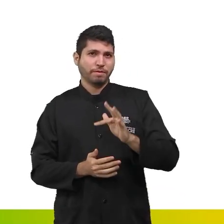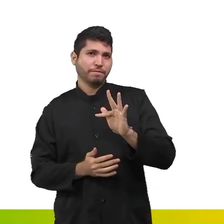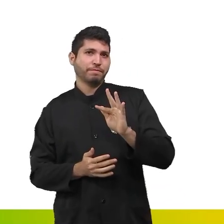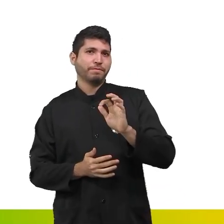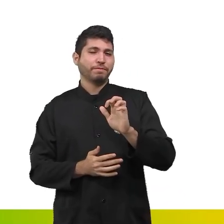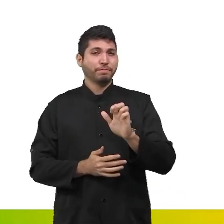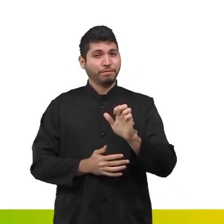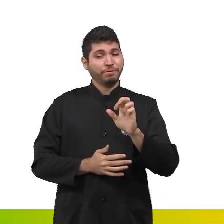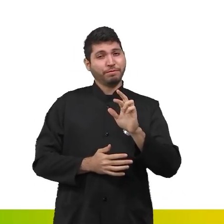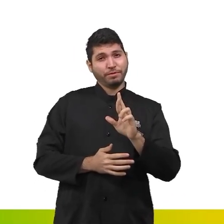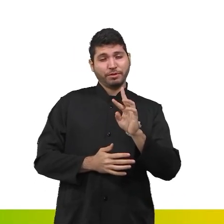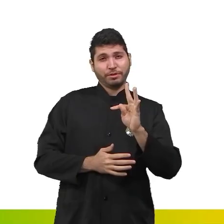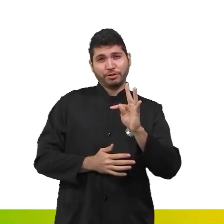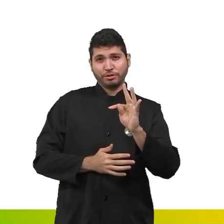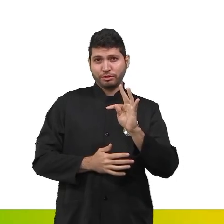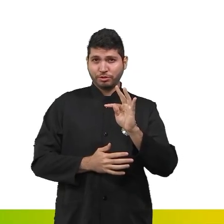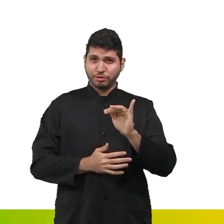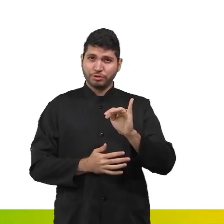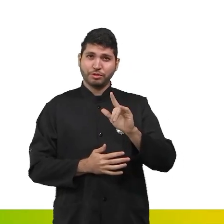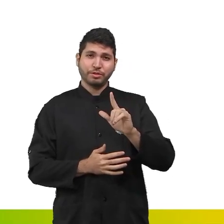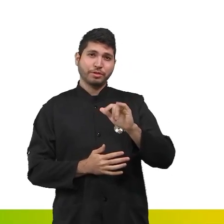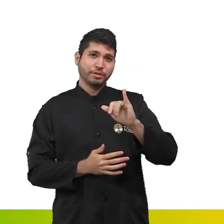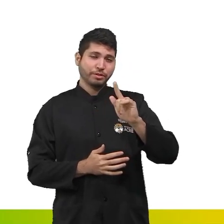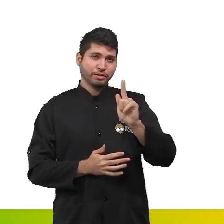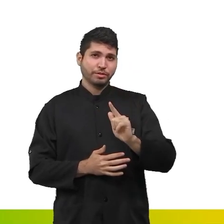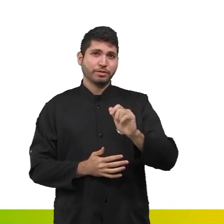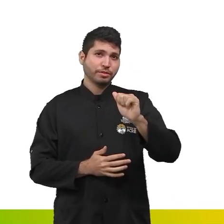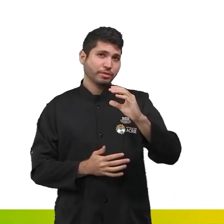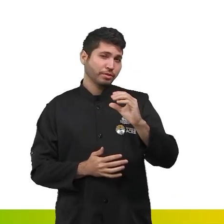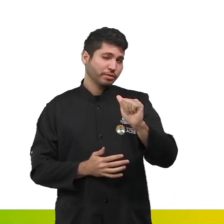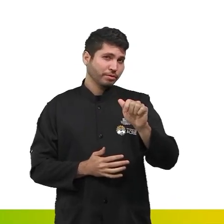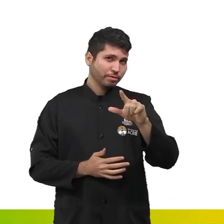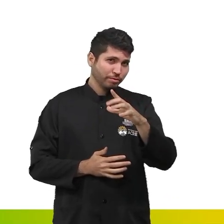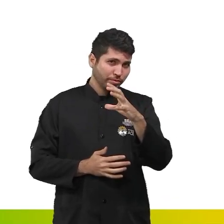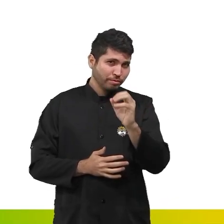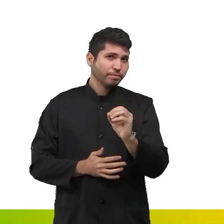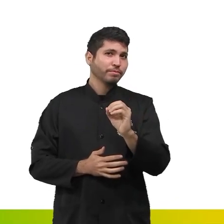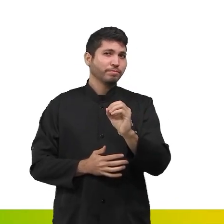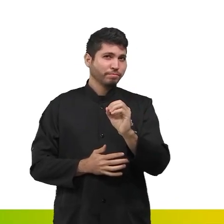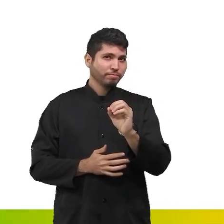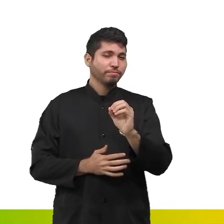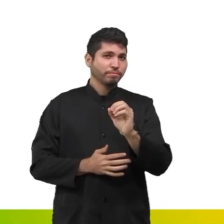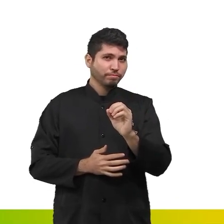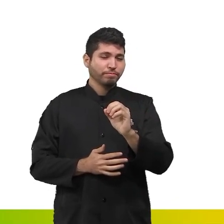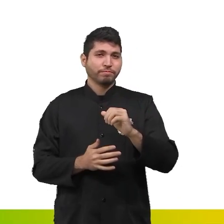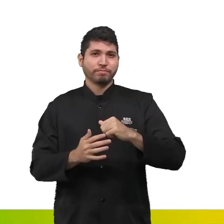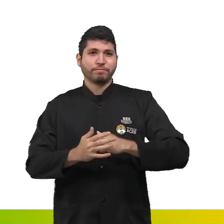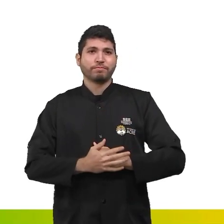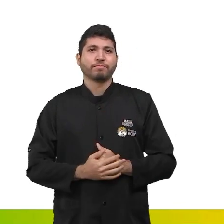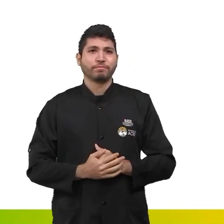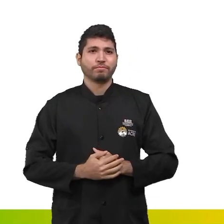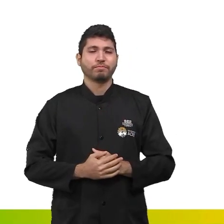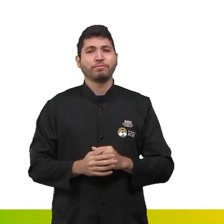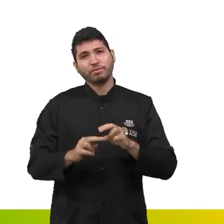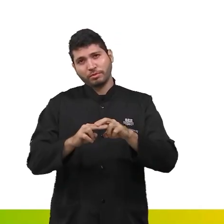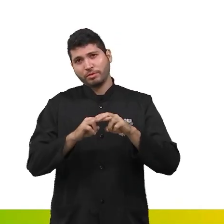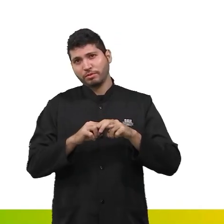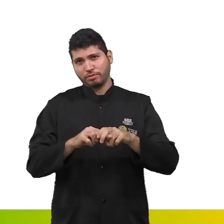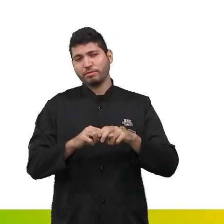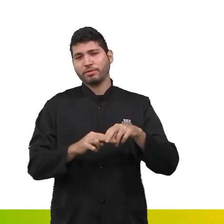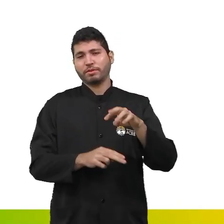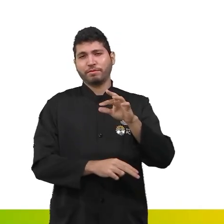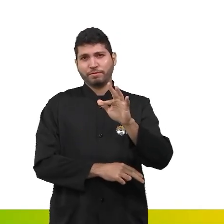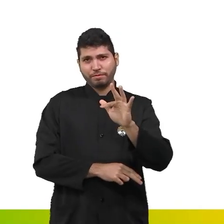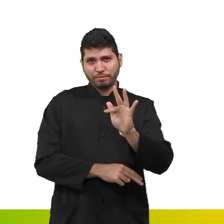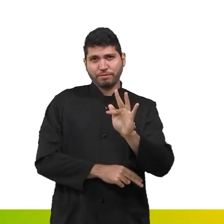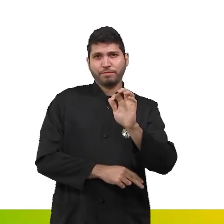crescente fértil. Cresce tudo aonde é fértil, certo? Então, pessoal, olha só, o Oriente